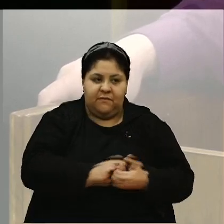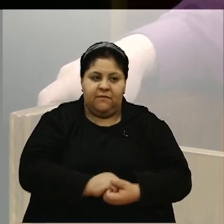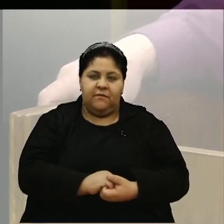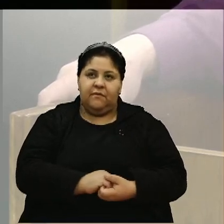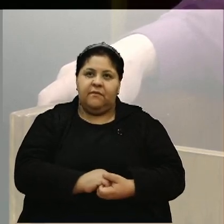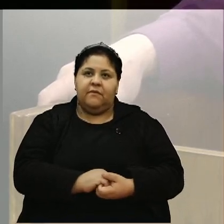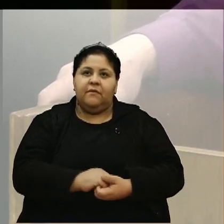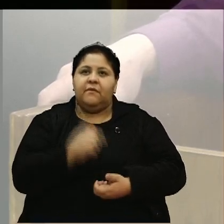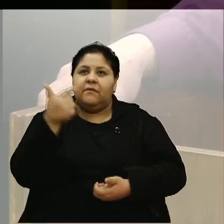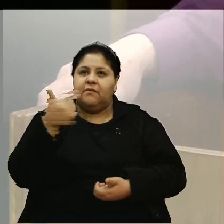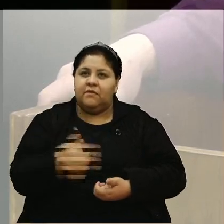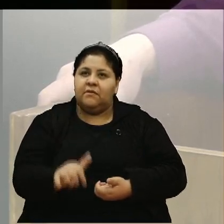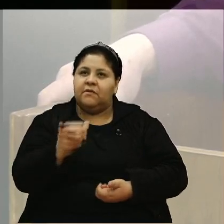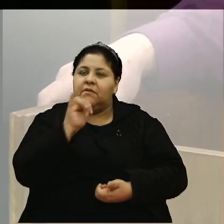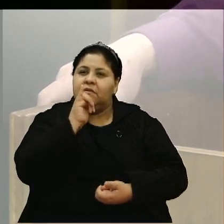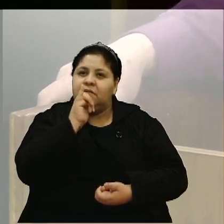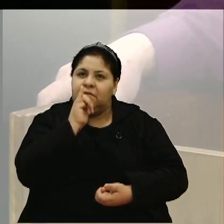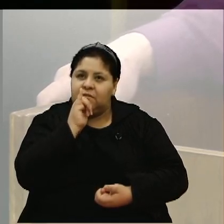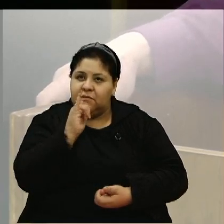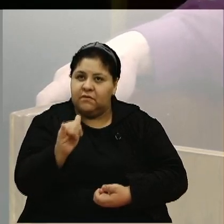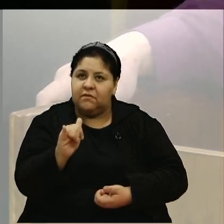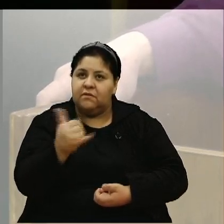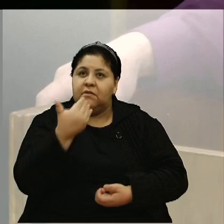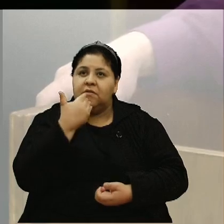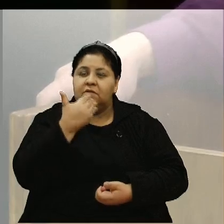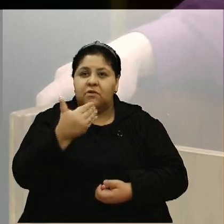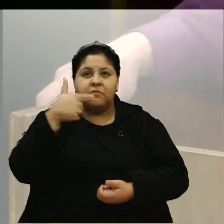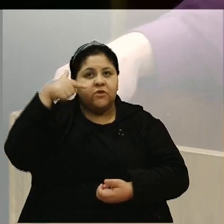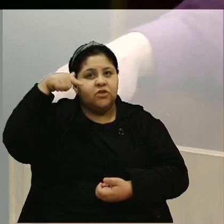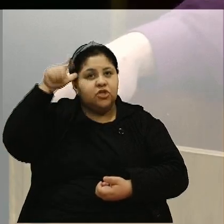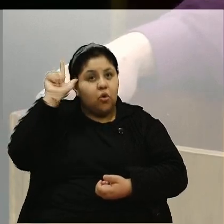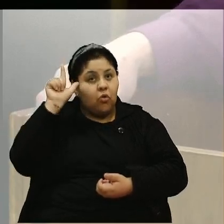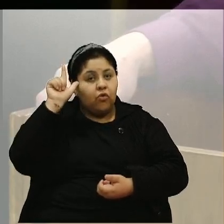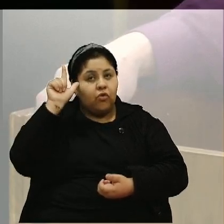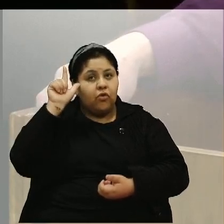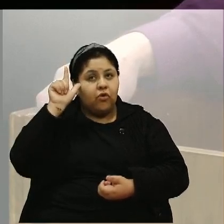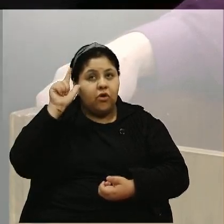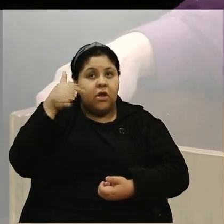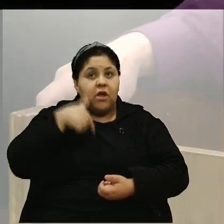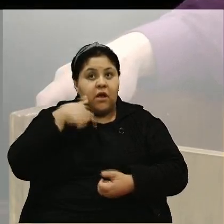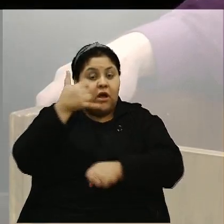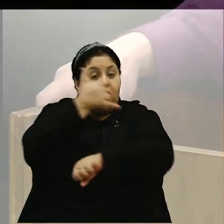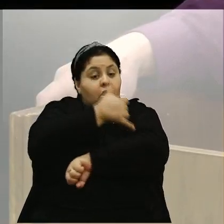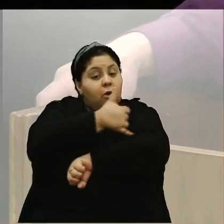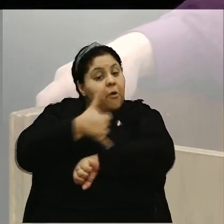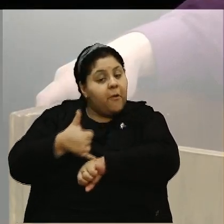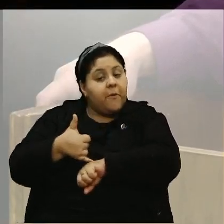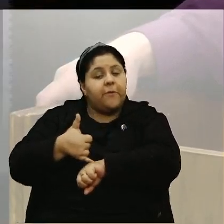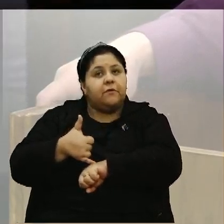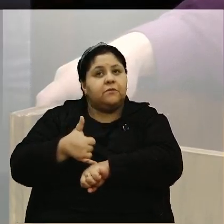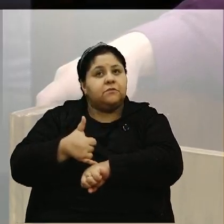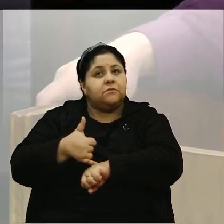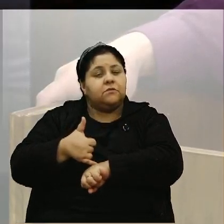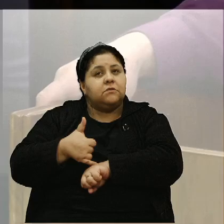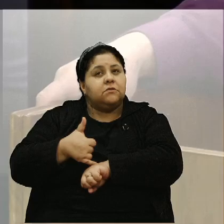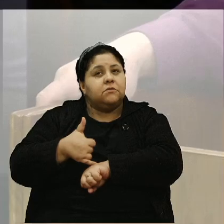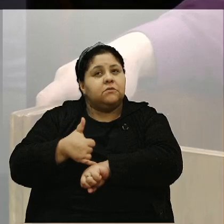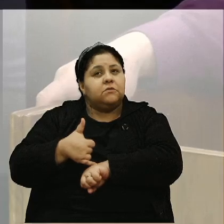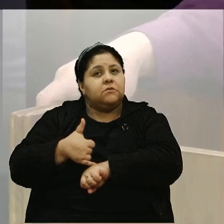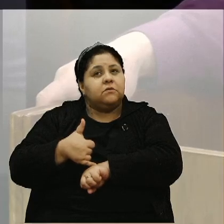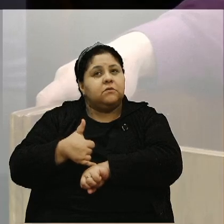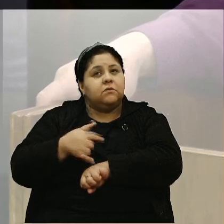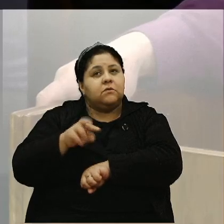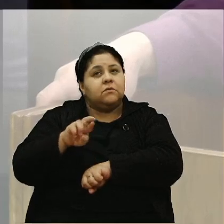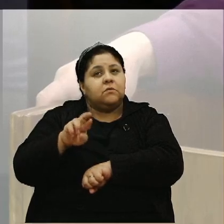de novo vou falar da parte que eu pedi ontem para o professor. Quando eu passei ali, quando eu estava lá, eu e o